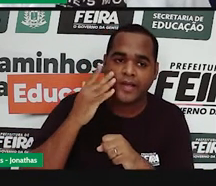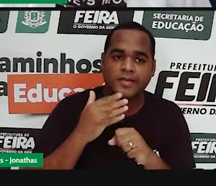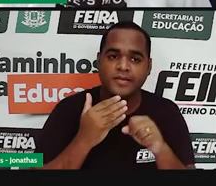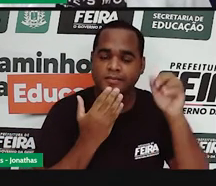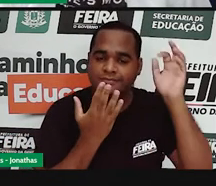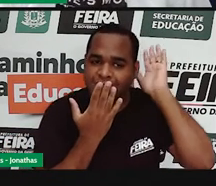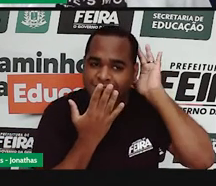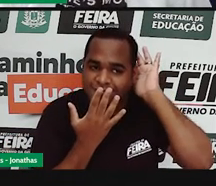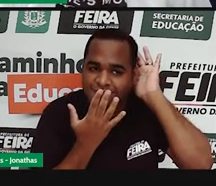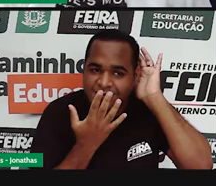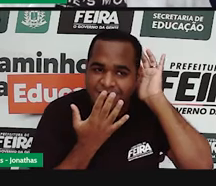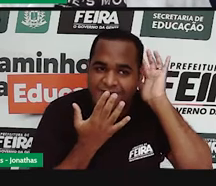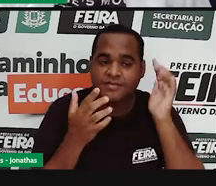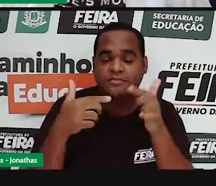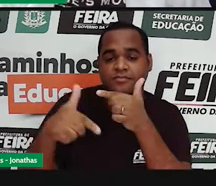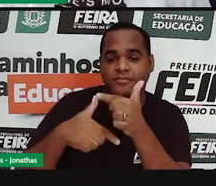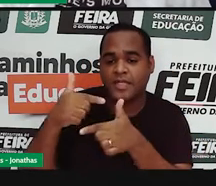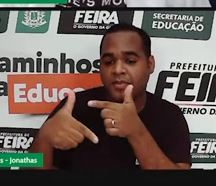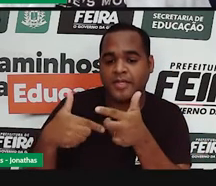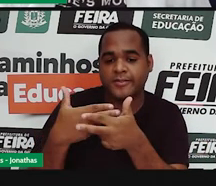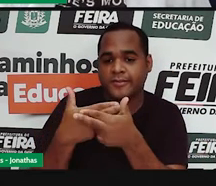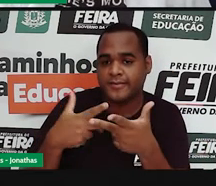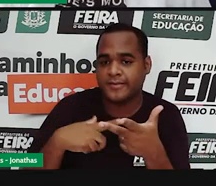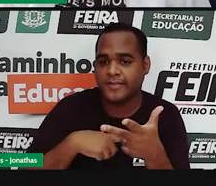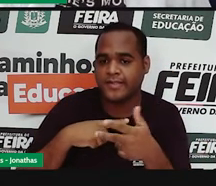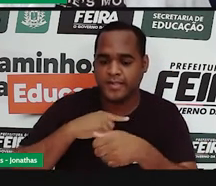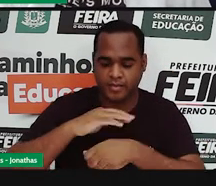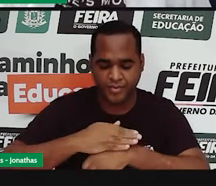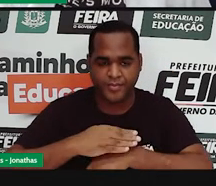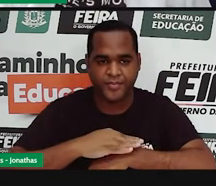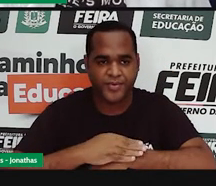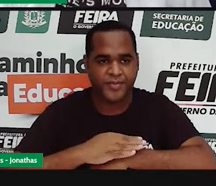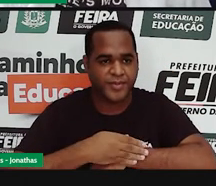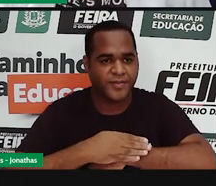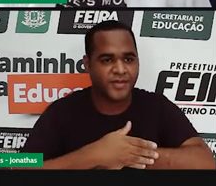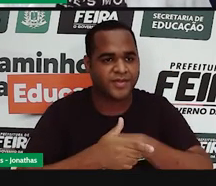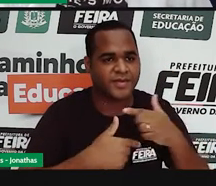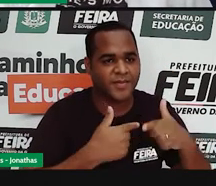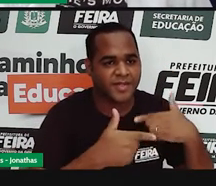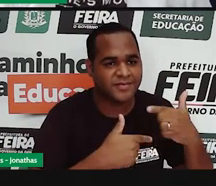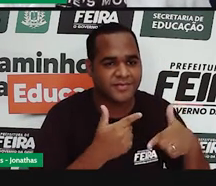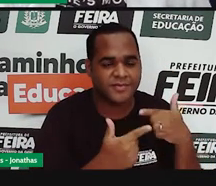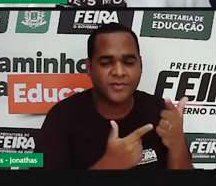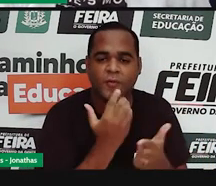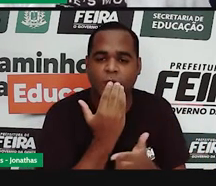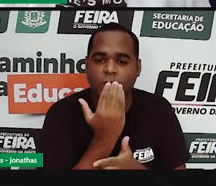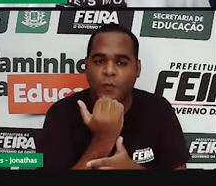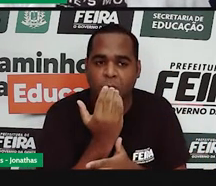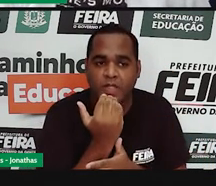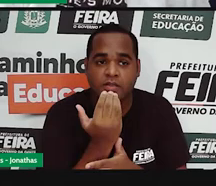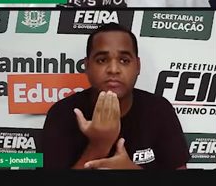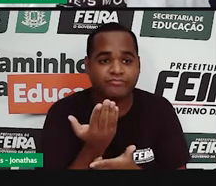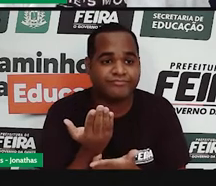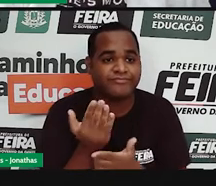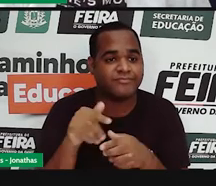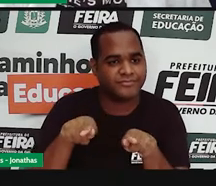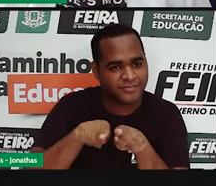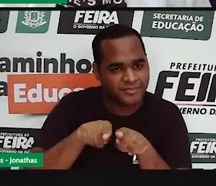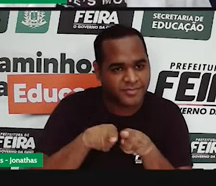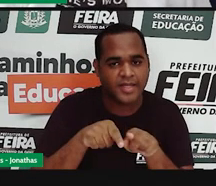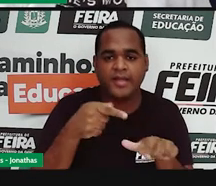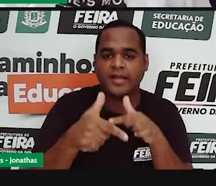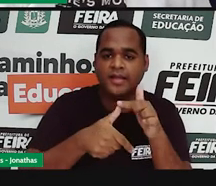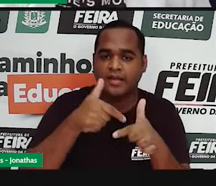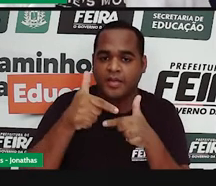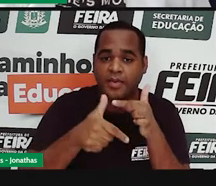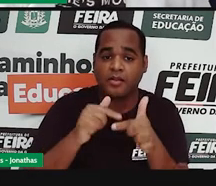indígenas lidando com a mandioca. Isso é uma forma de trabalho, porque